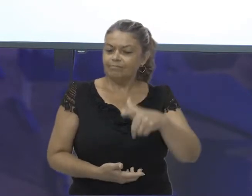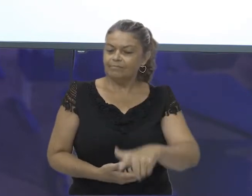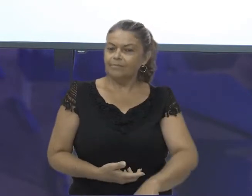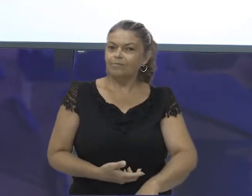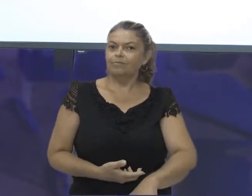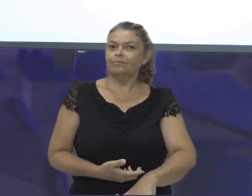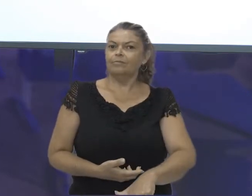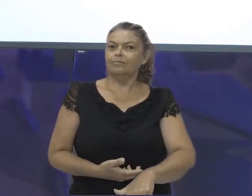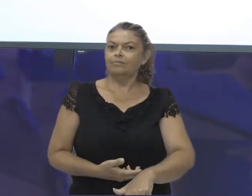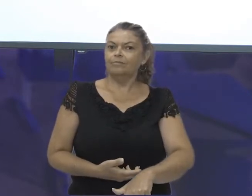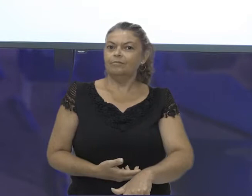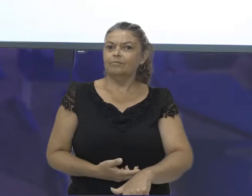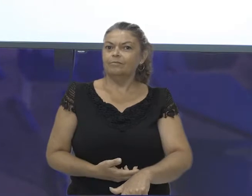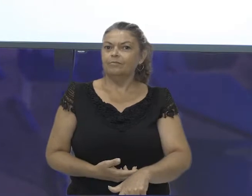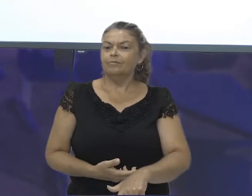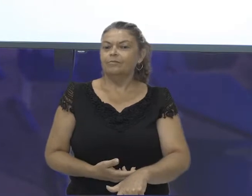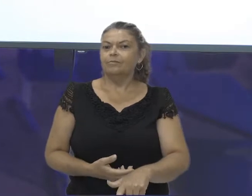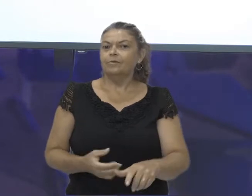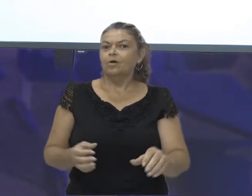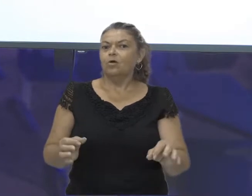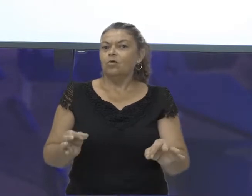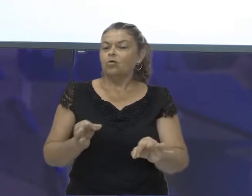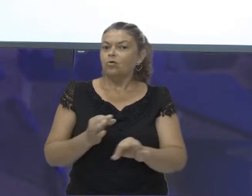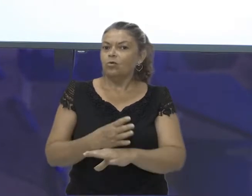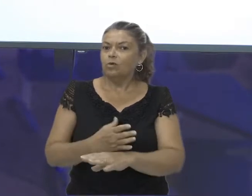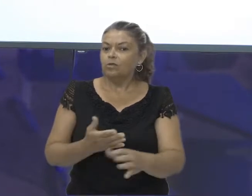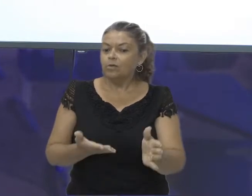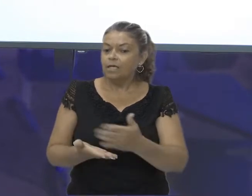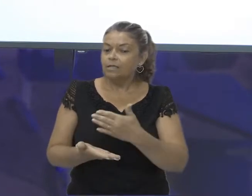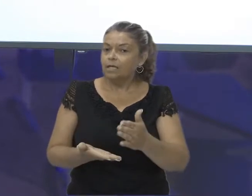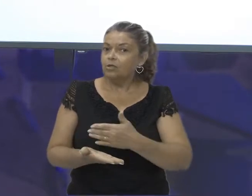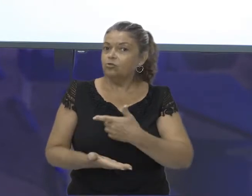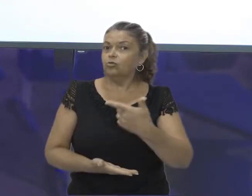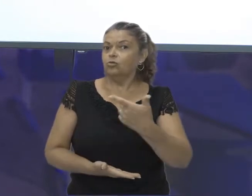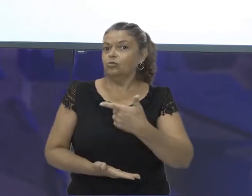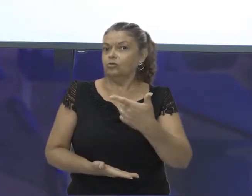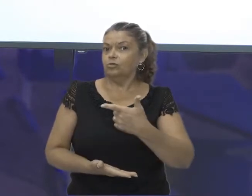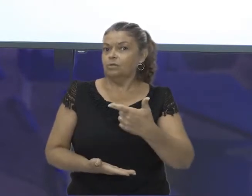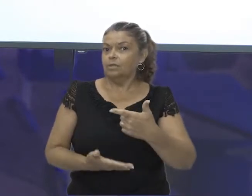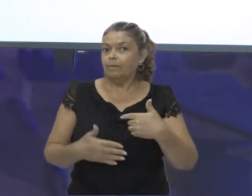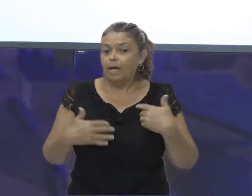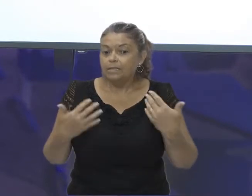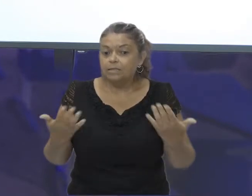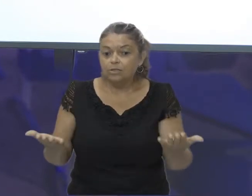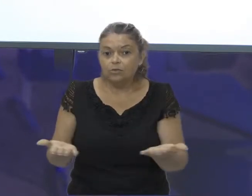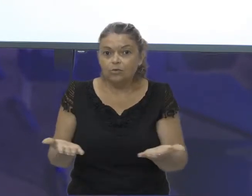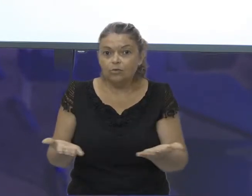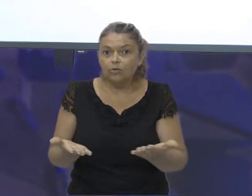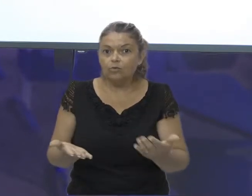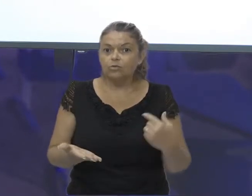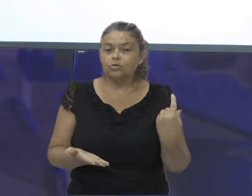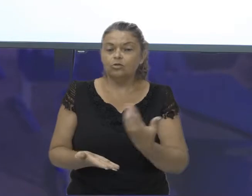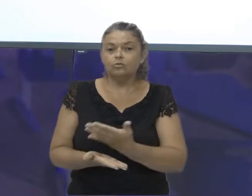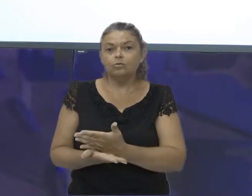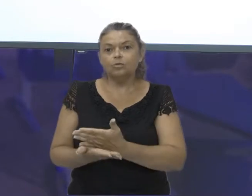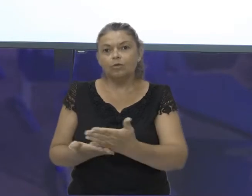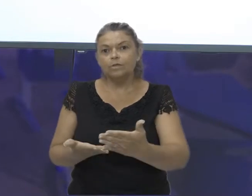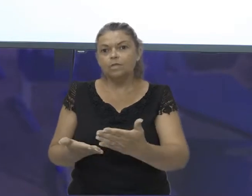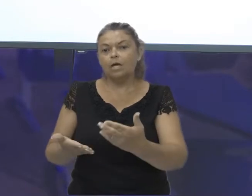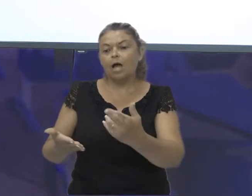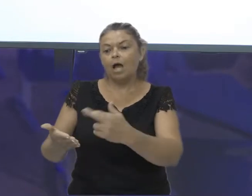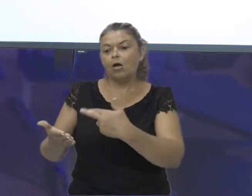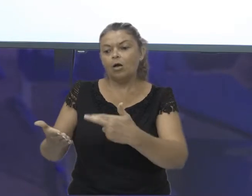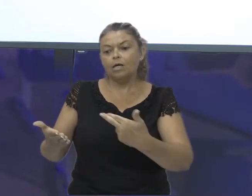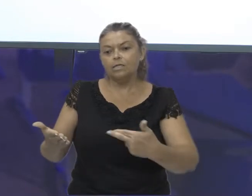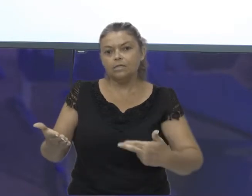vez, concluindo nosso caderno 2. E a partir de hoje, nós vamos começar a correção